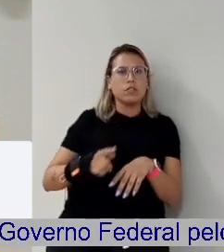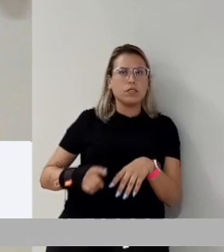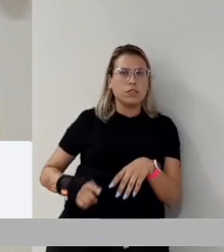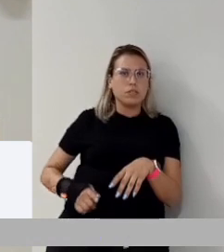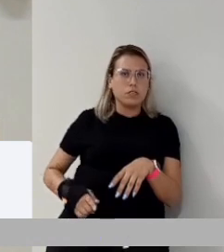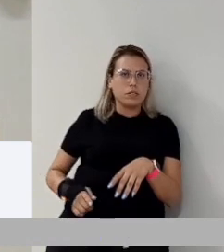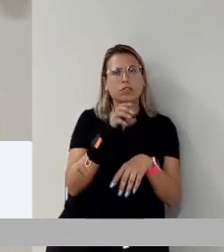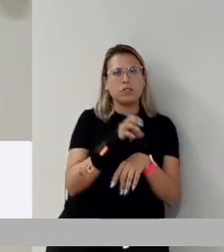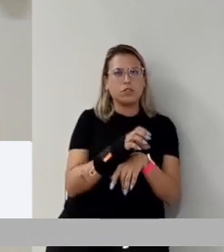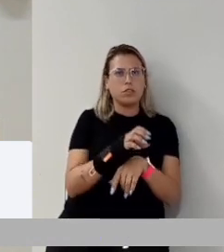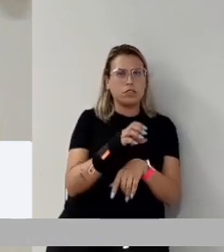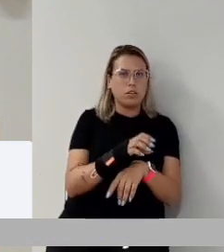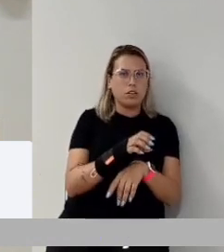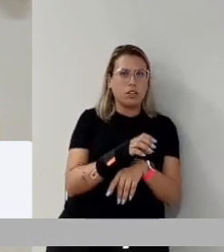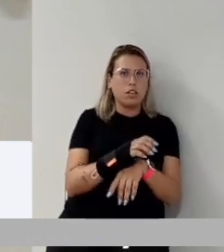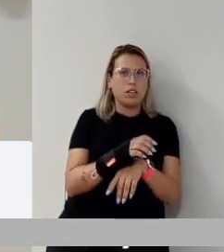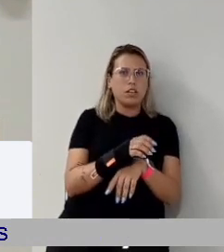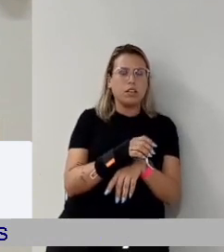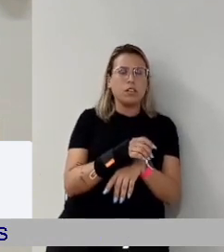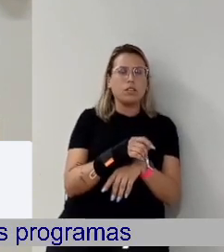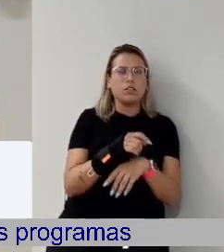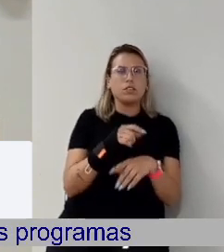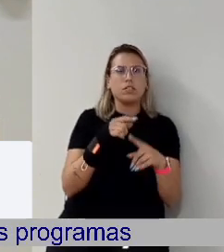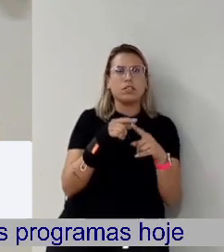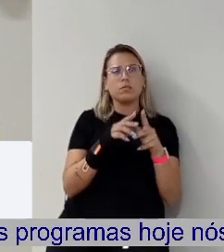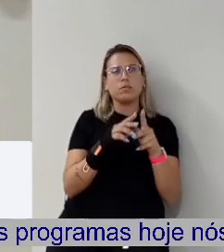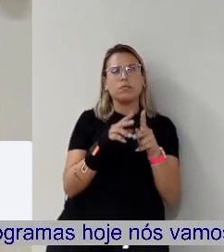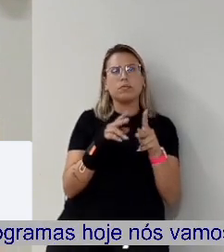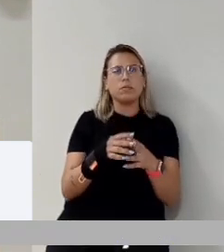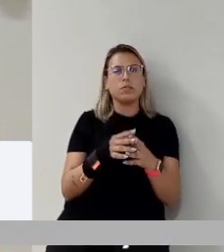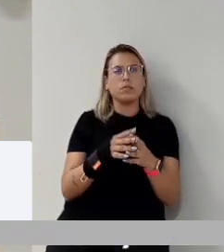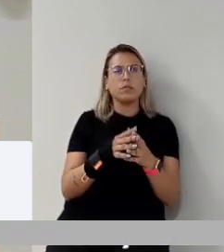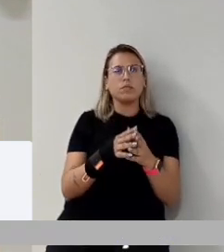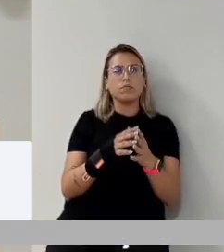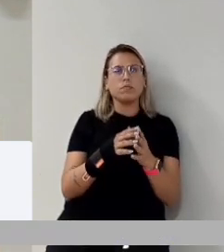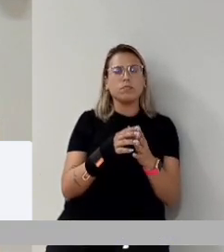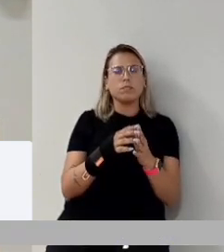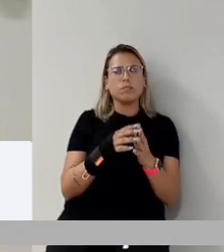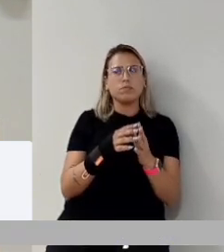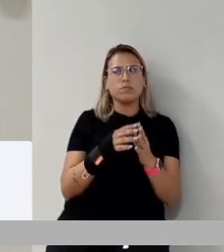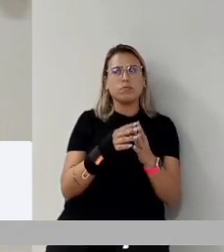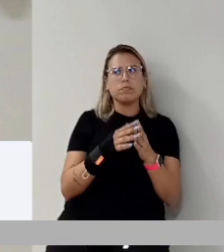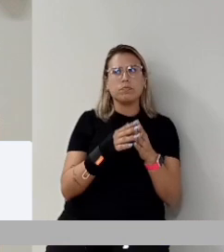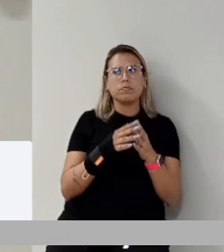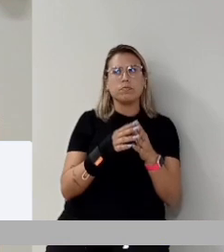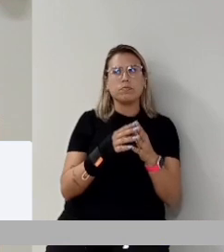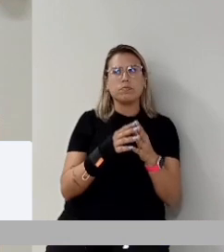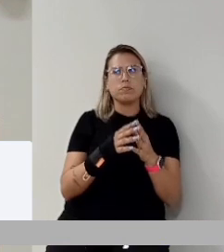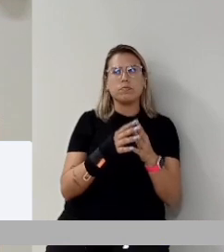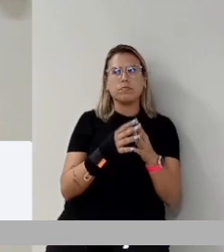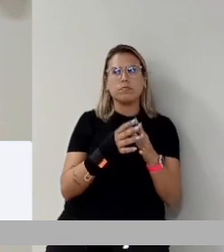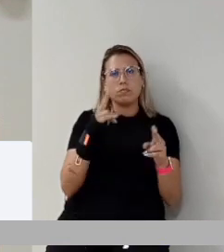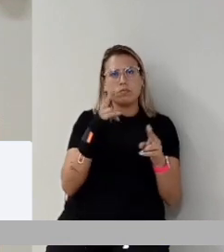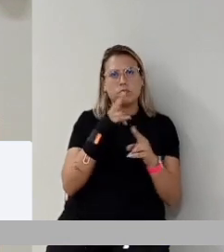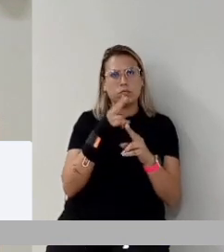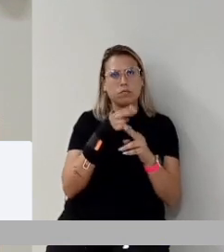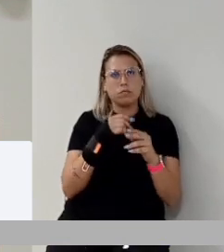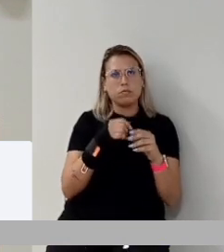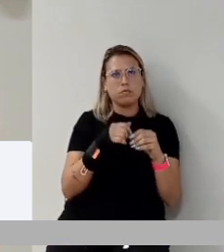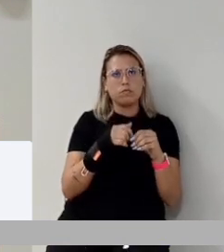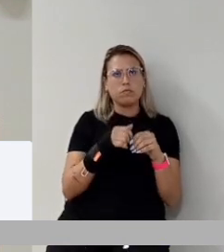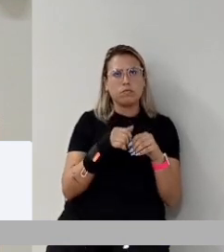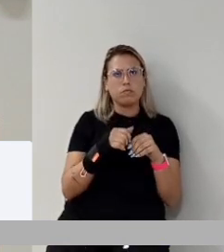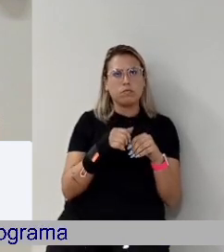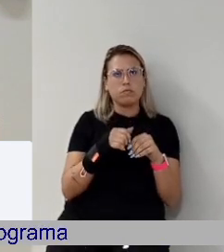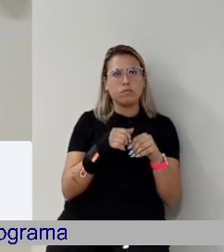estadual e também muitos programas como hoje nós vamos votar aqui no colega Ronaldo né em regime de urgência o